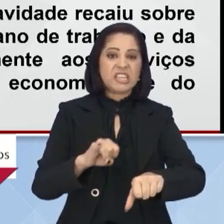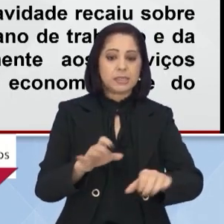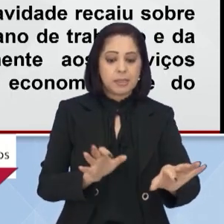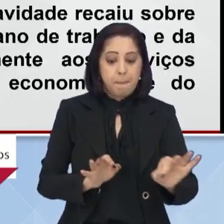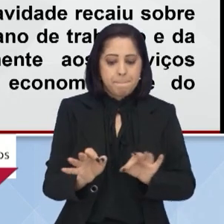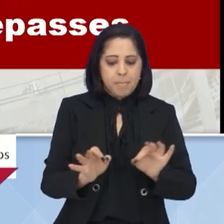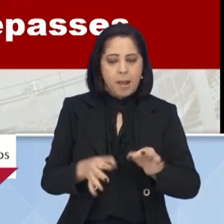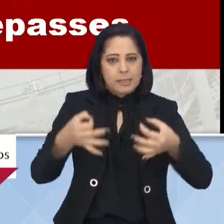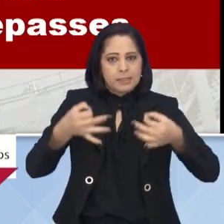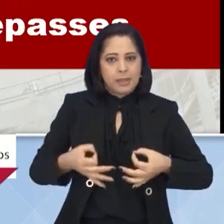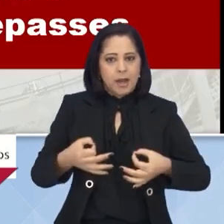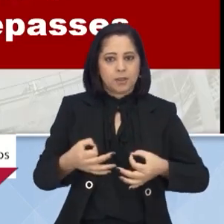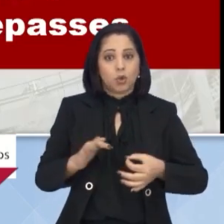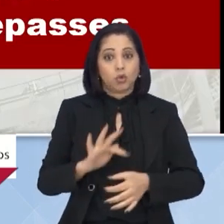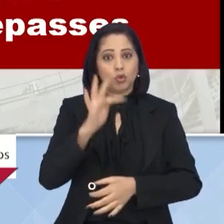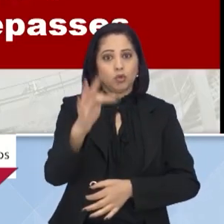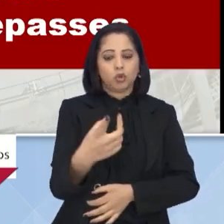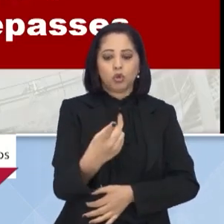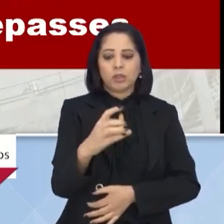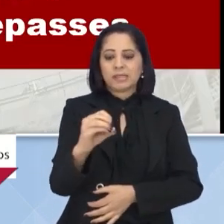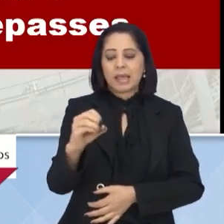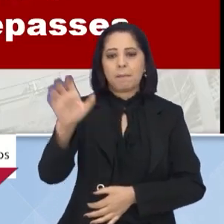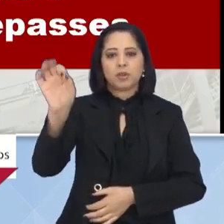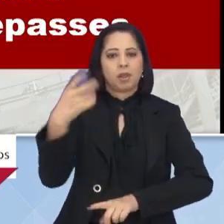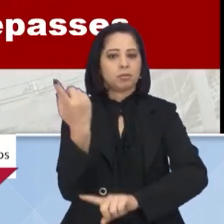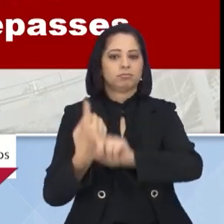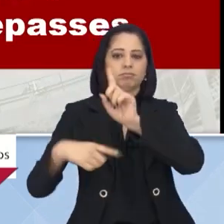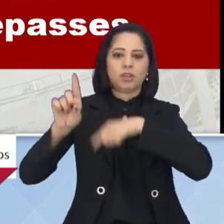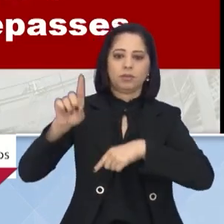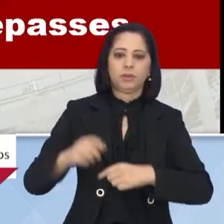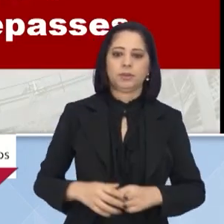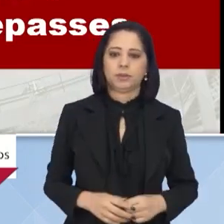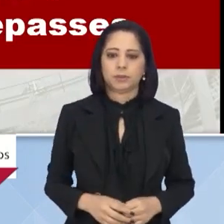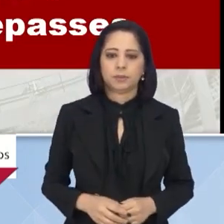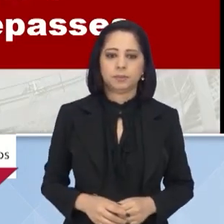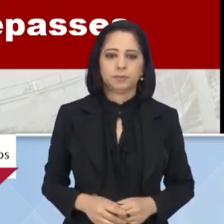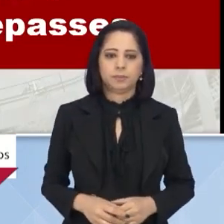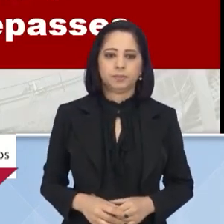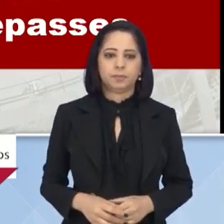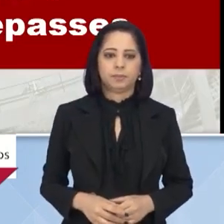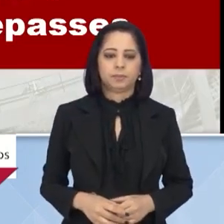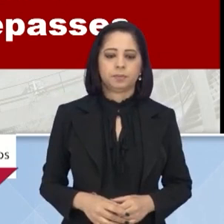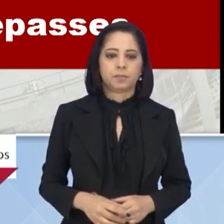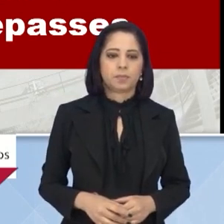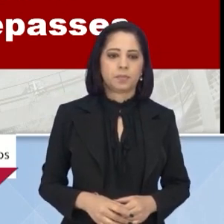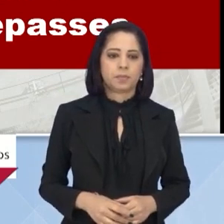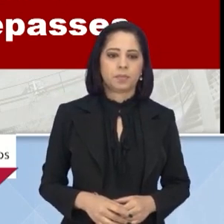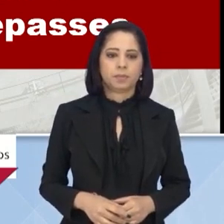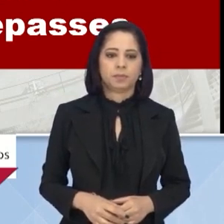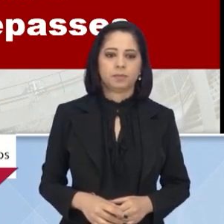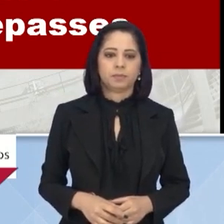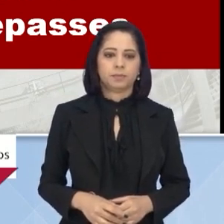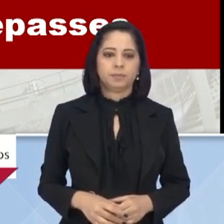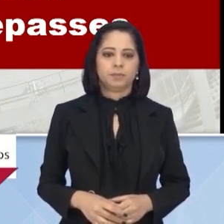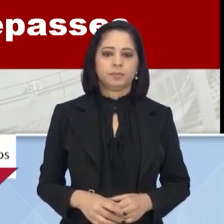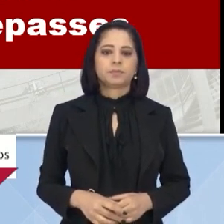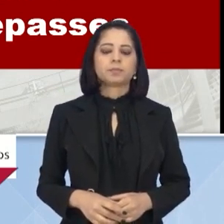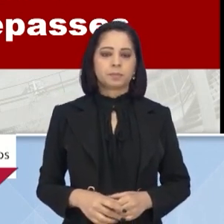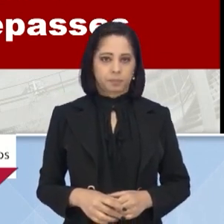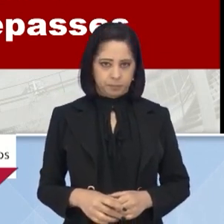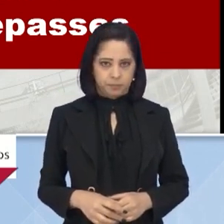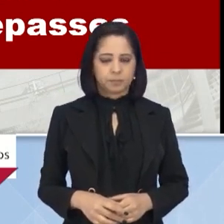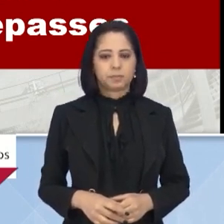tá um segundo ponto ainda no âmbito do do terceiro setor é com relação ao